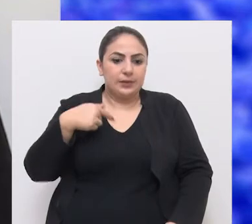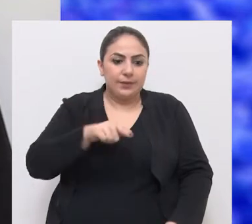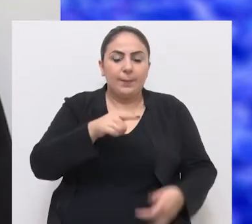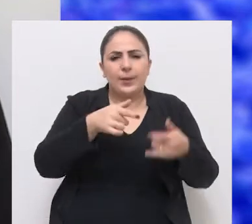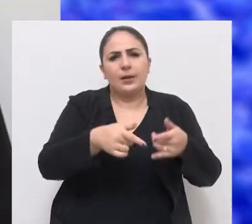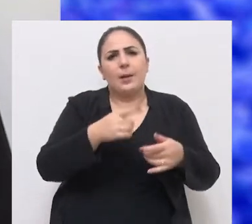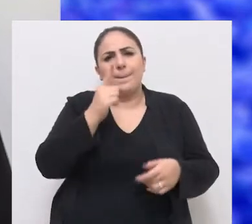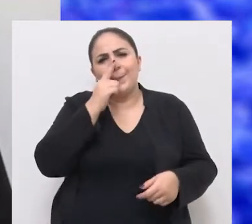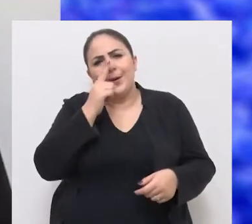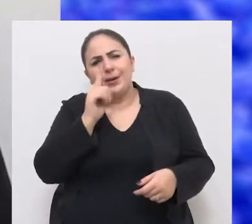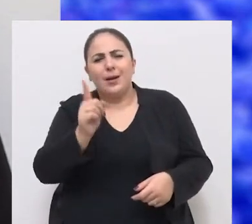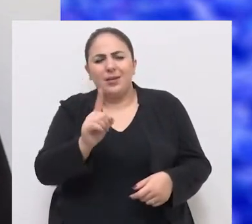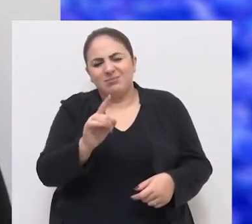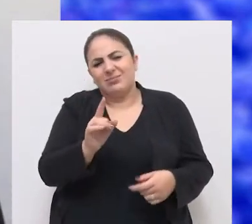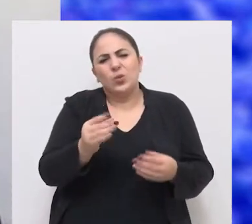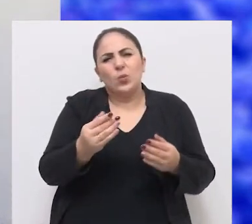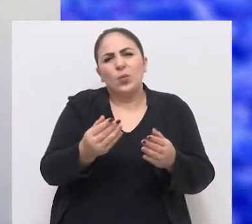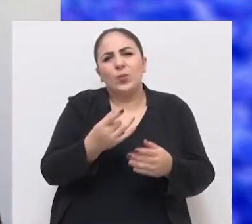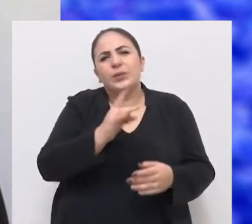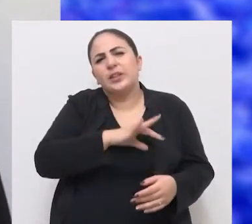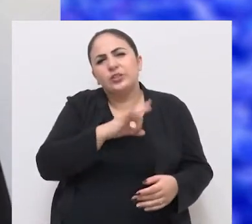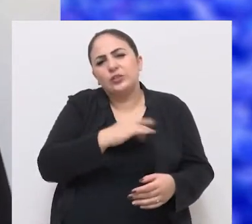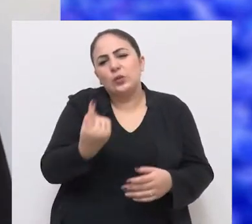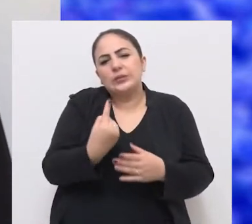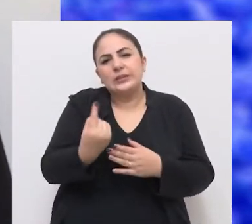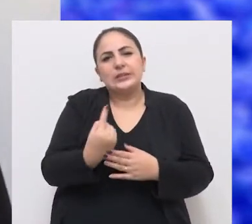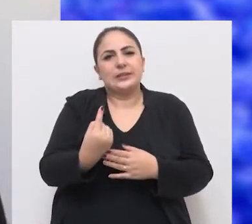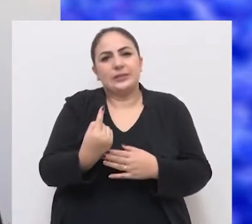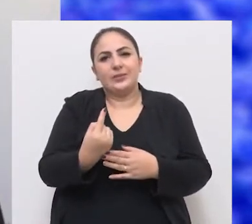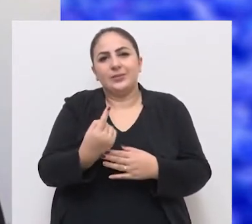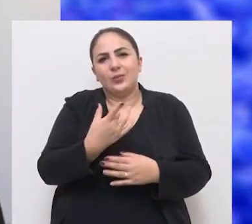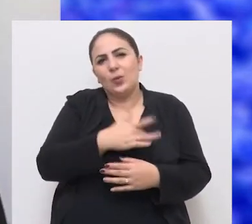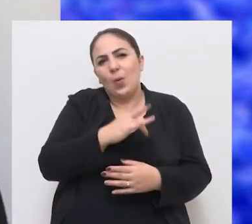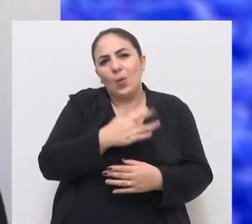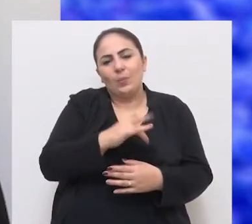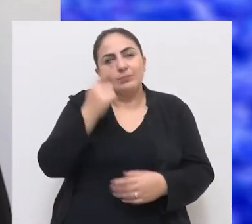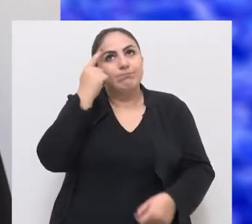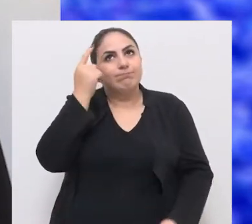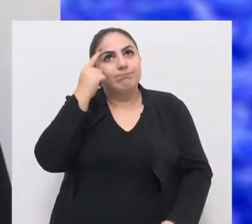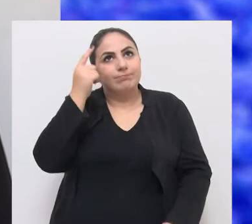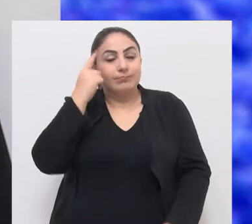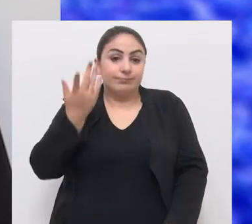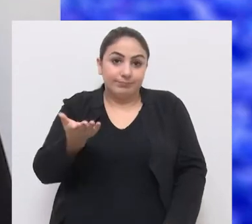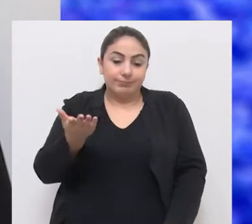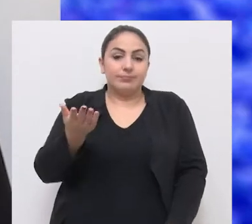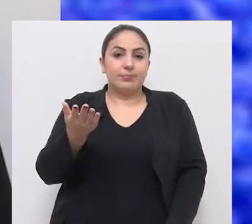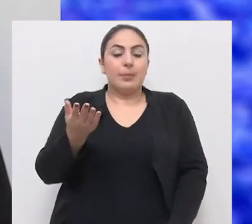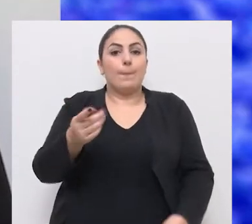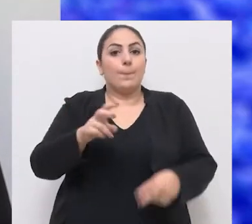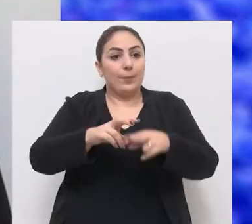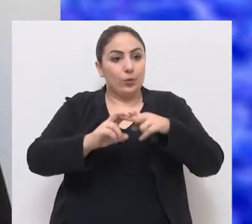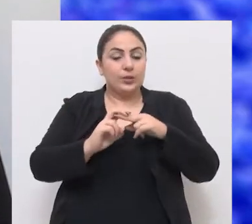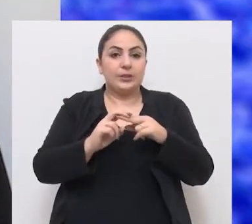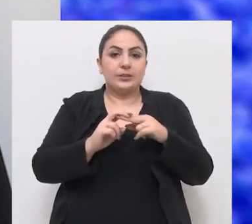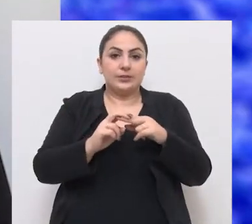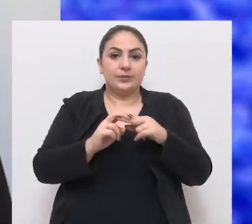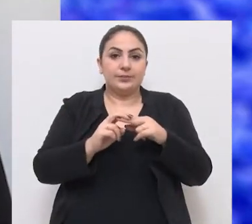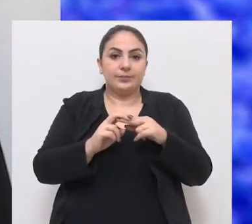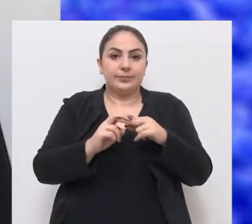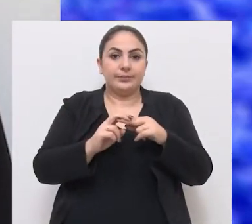Mas a mãe fica toda, né, pobrezinho, vai dormir lá sozinho, fica com aquele pensamento, né?